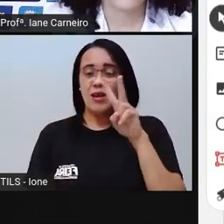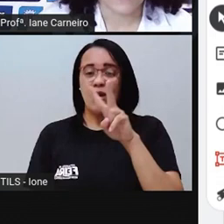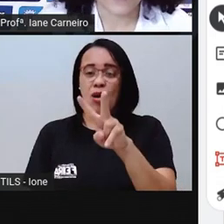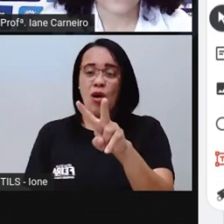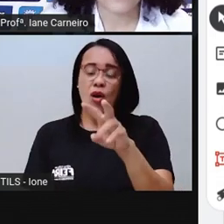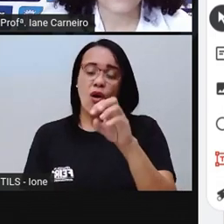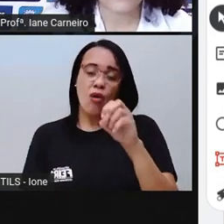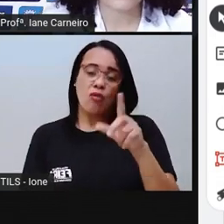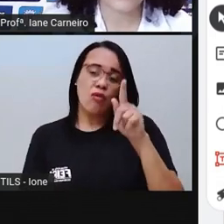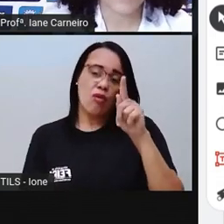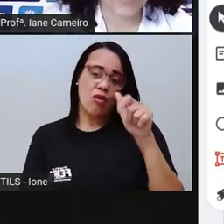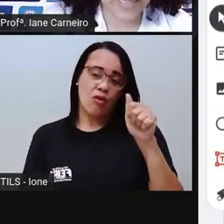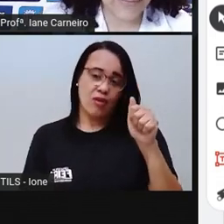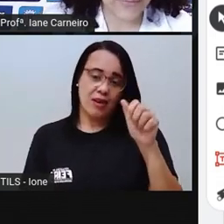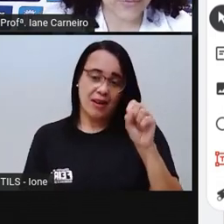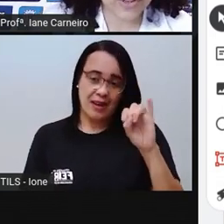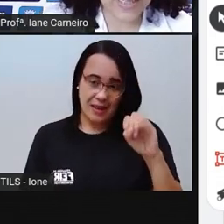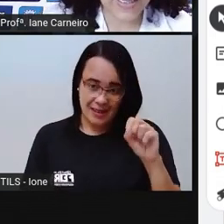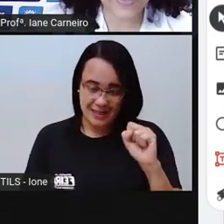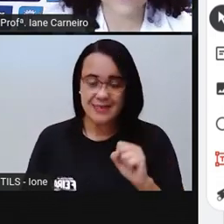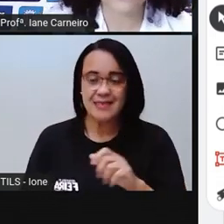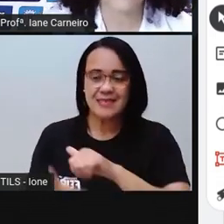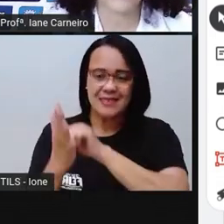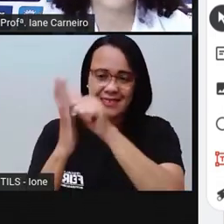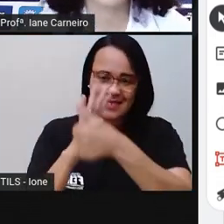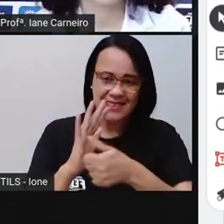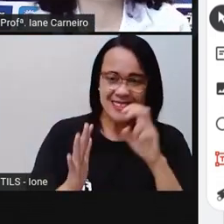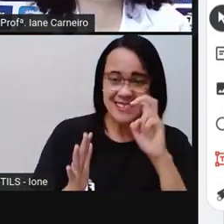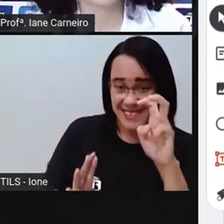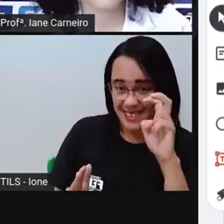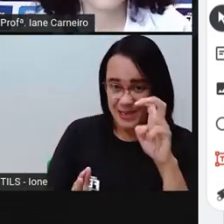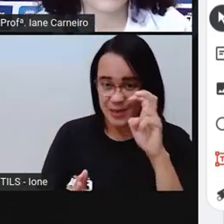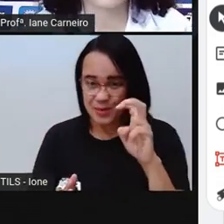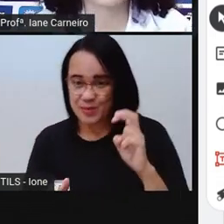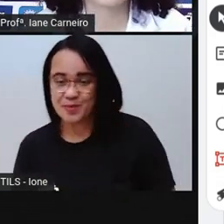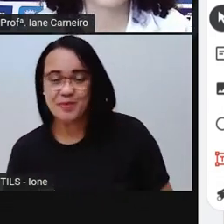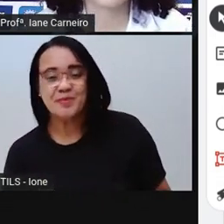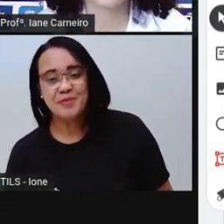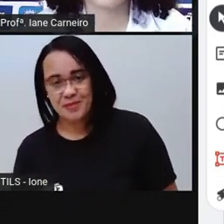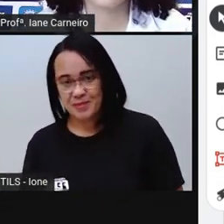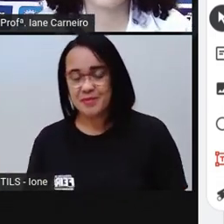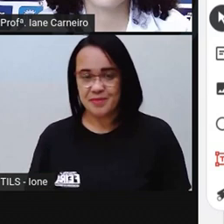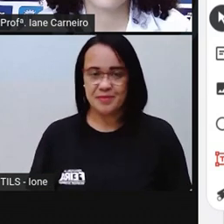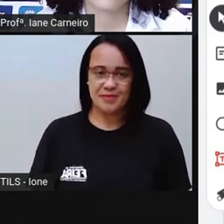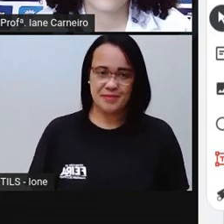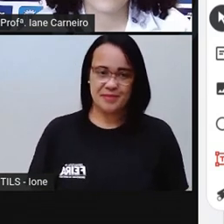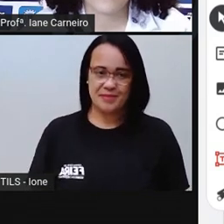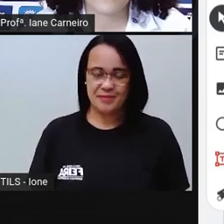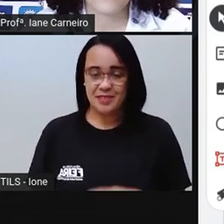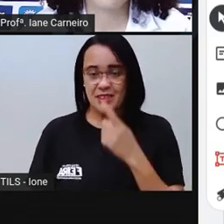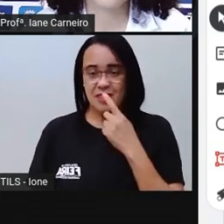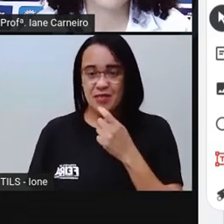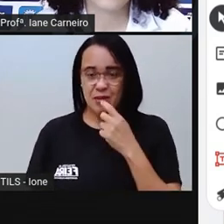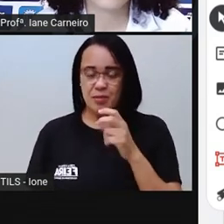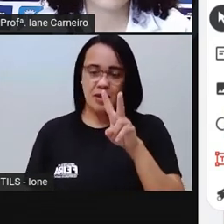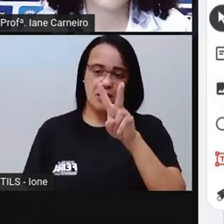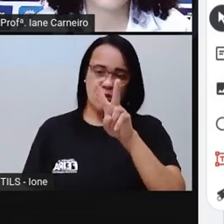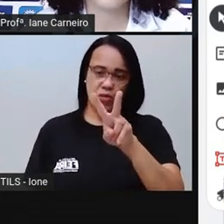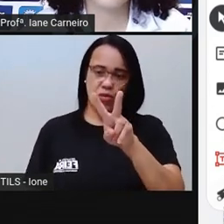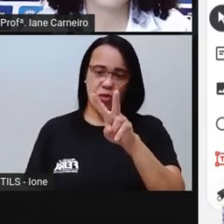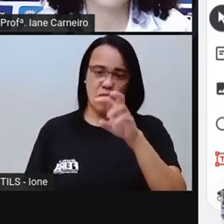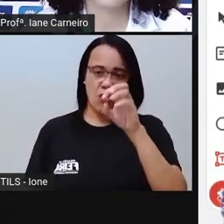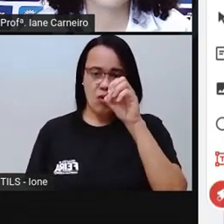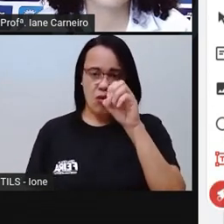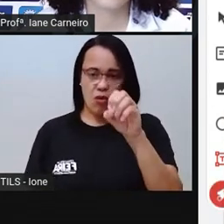vogais. Deixa para mudar a fonte da letra. São as vogais. Então, aqui, ó. A, vamos lá ler com a